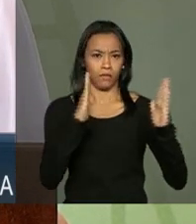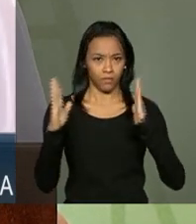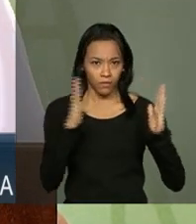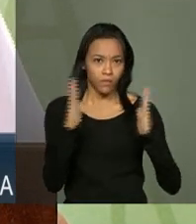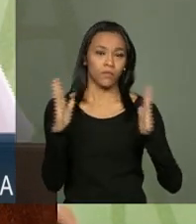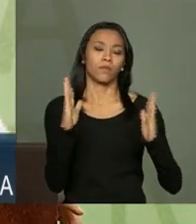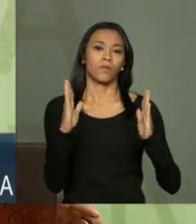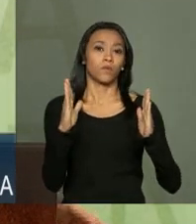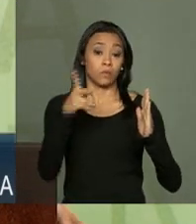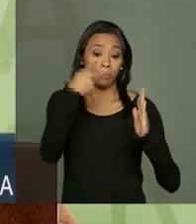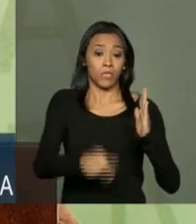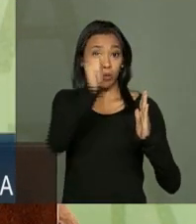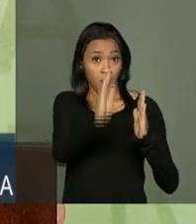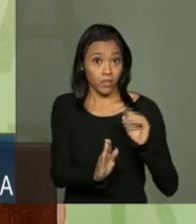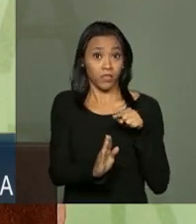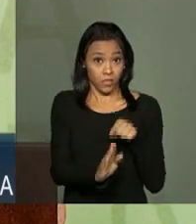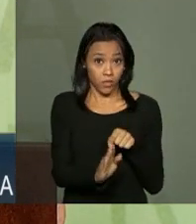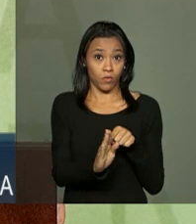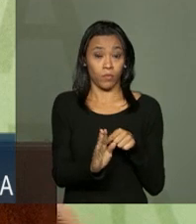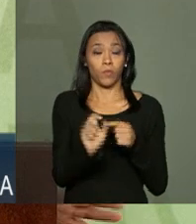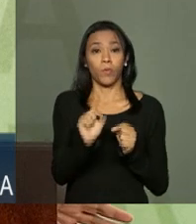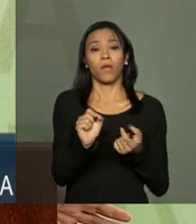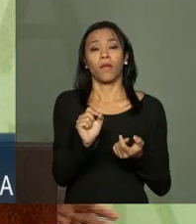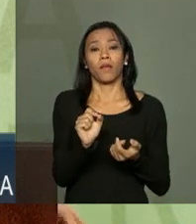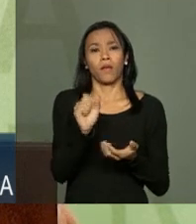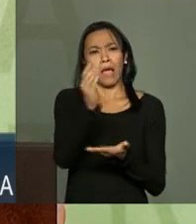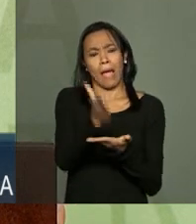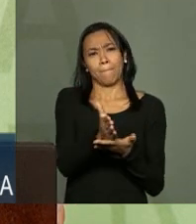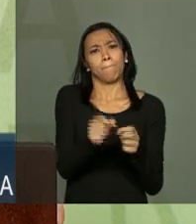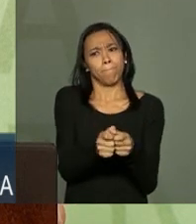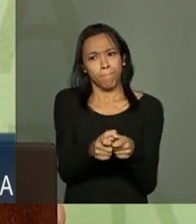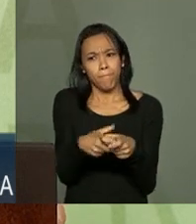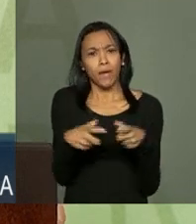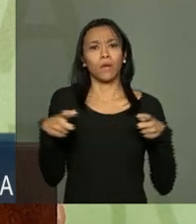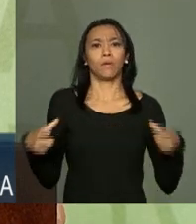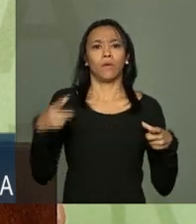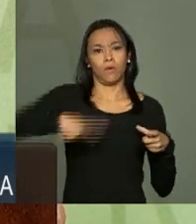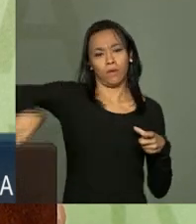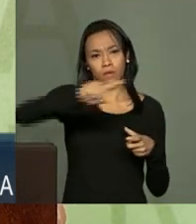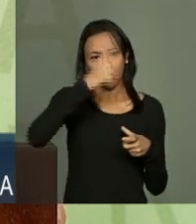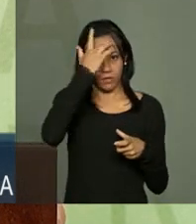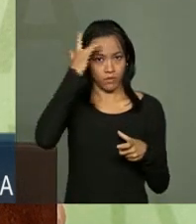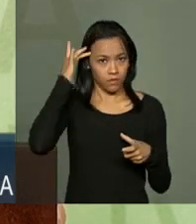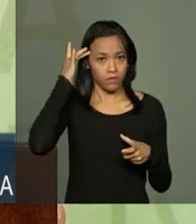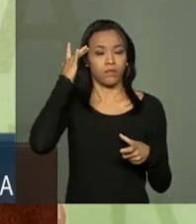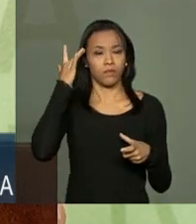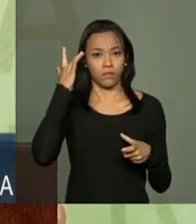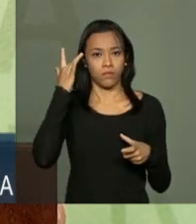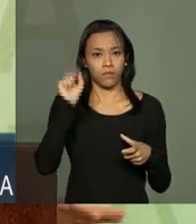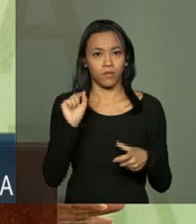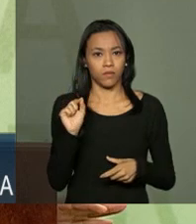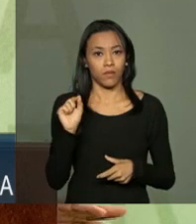qual, no Brasil, uma parte, a maior parte da nossa população